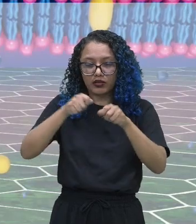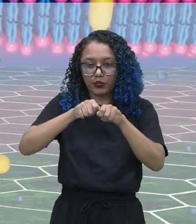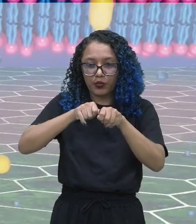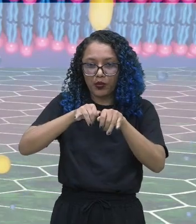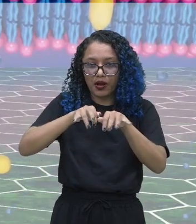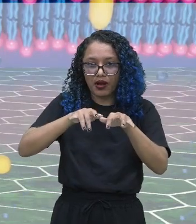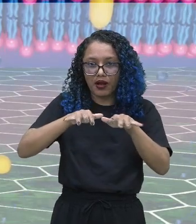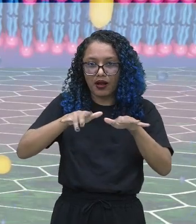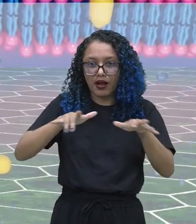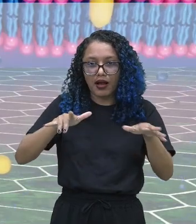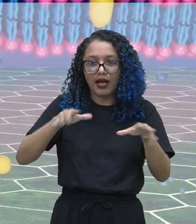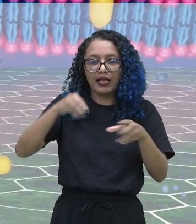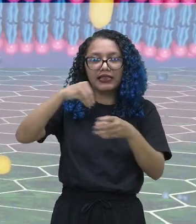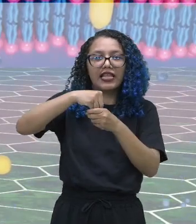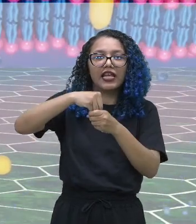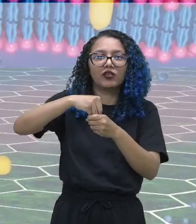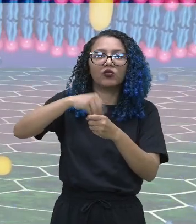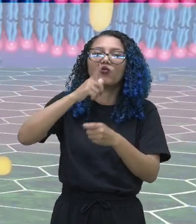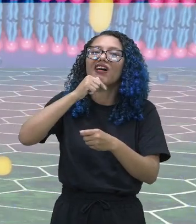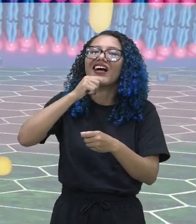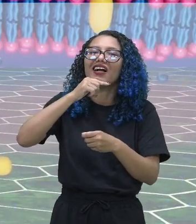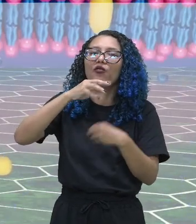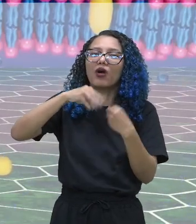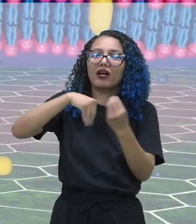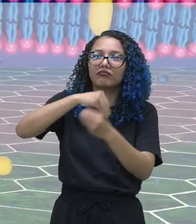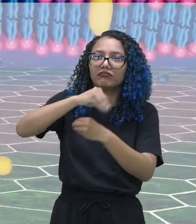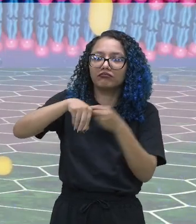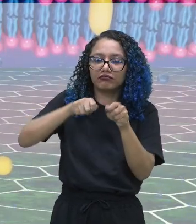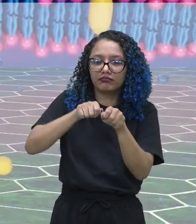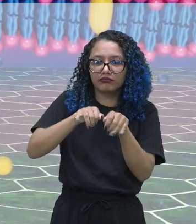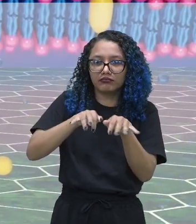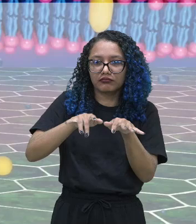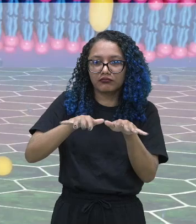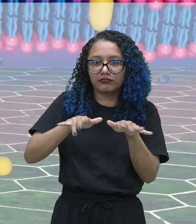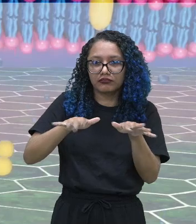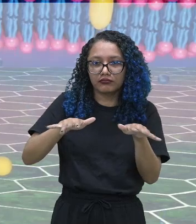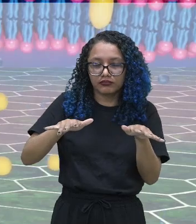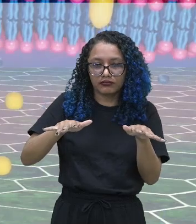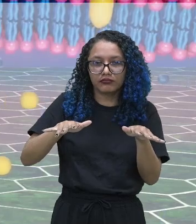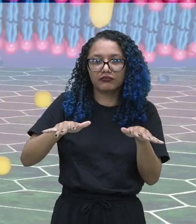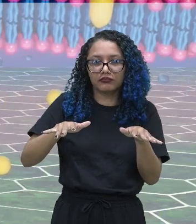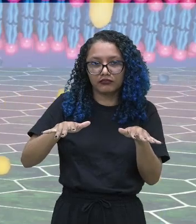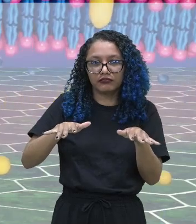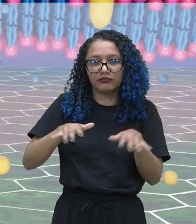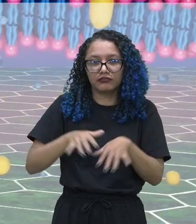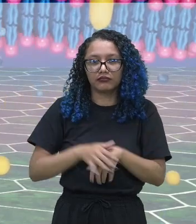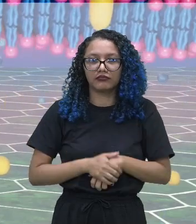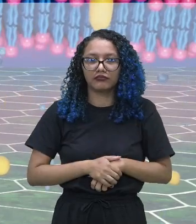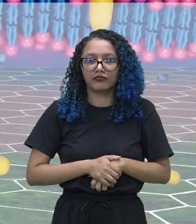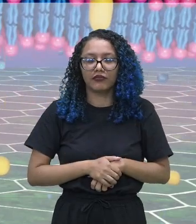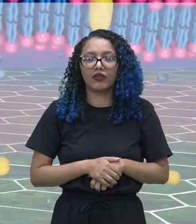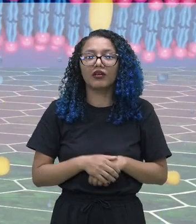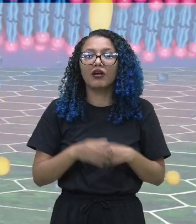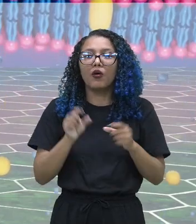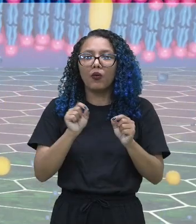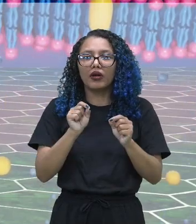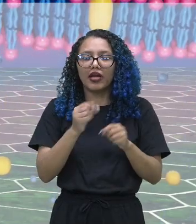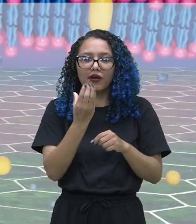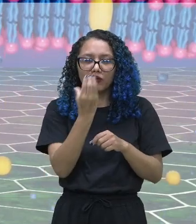se espalhar pelo solvente. E é isso que vai acontecer. Está muito concentrado na